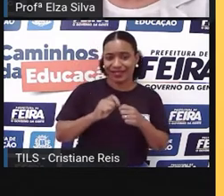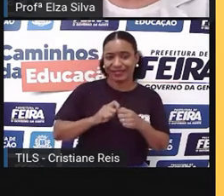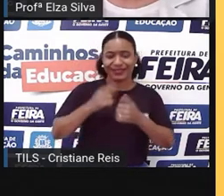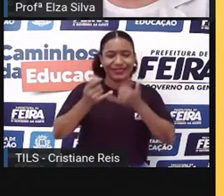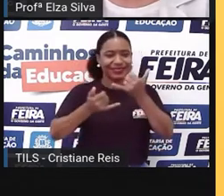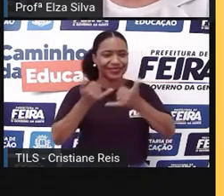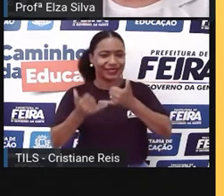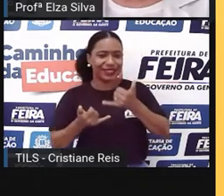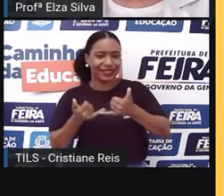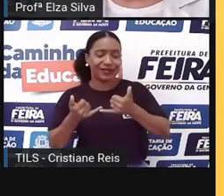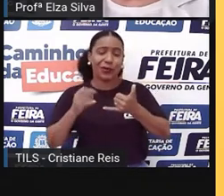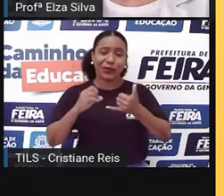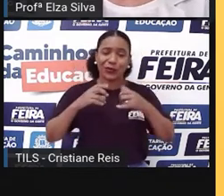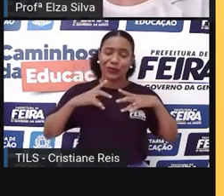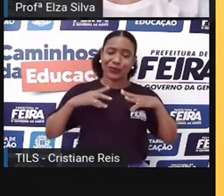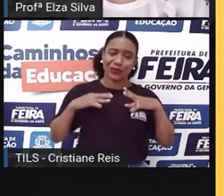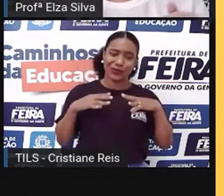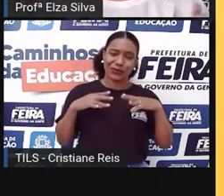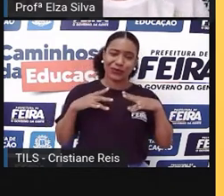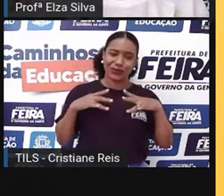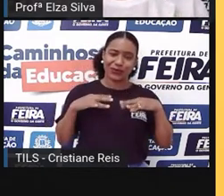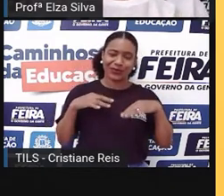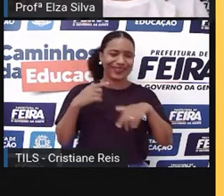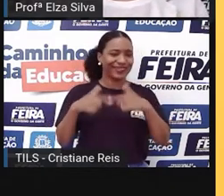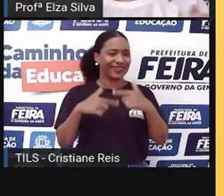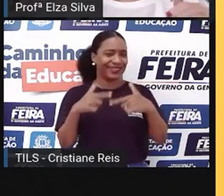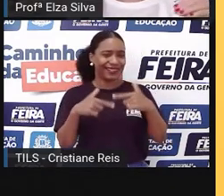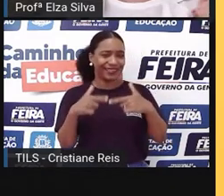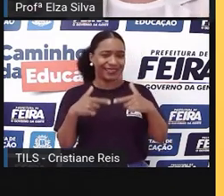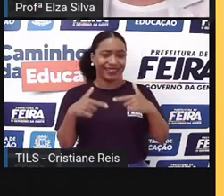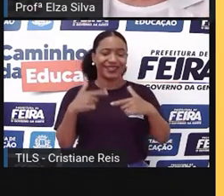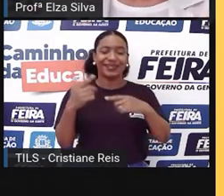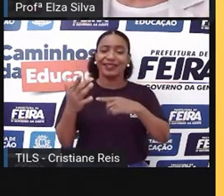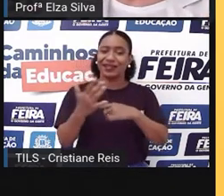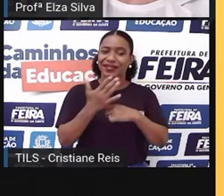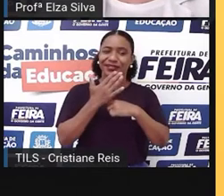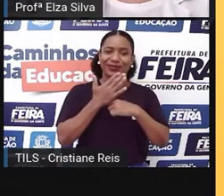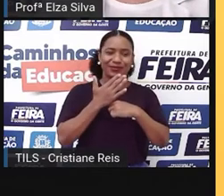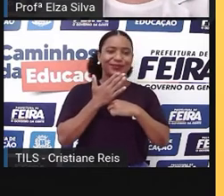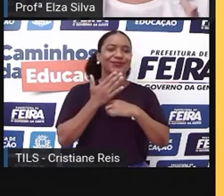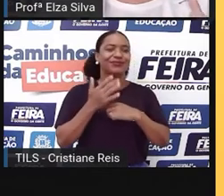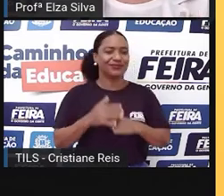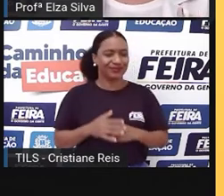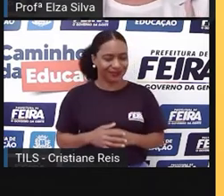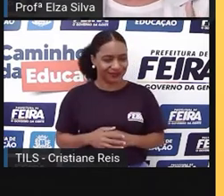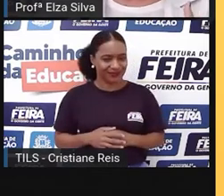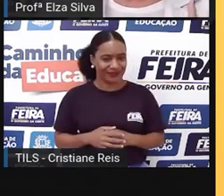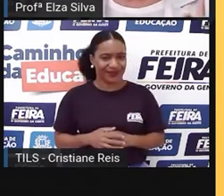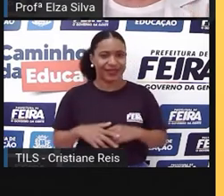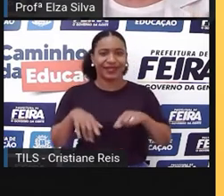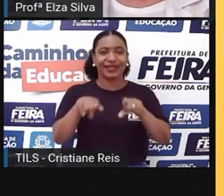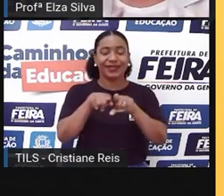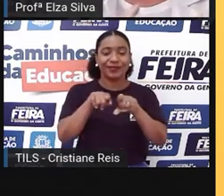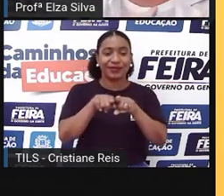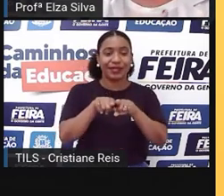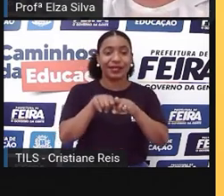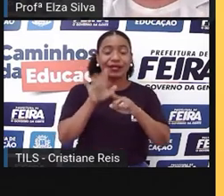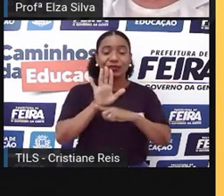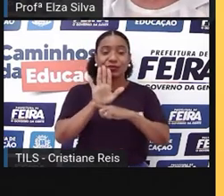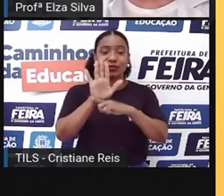possa executar para proporcionar o descanso e proporcionar que você